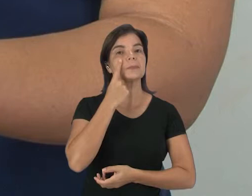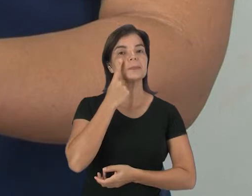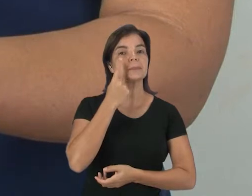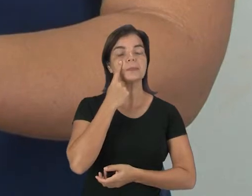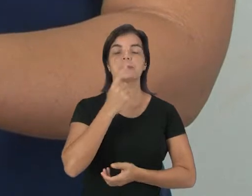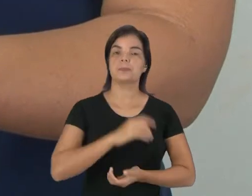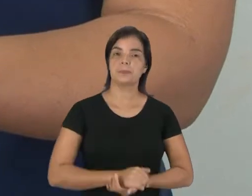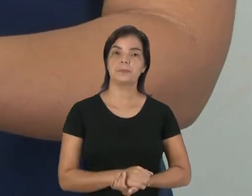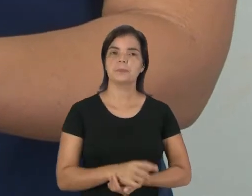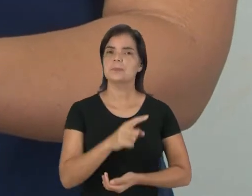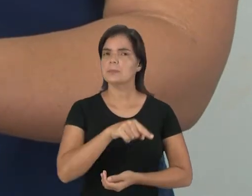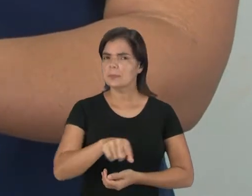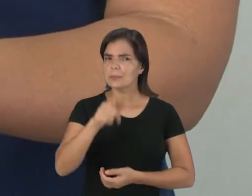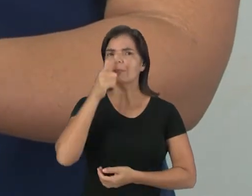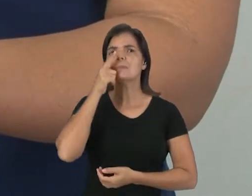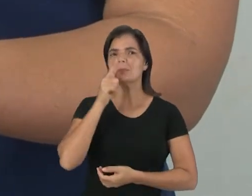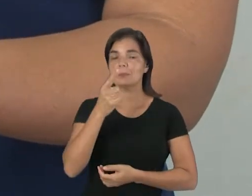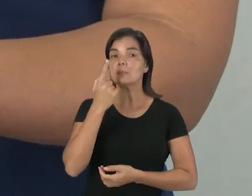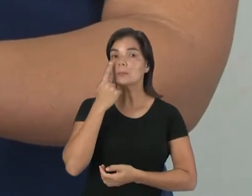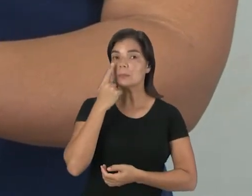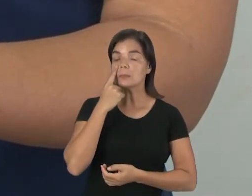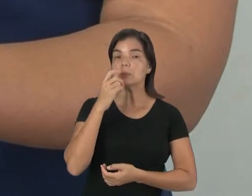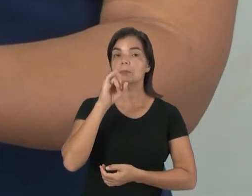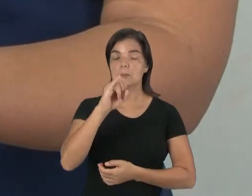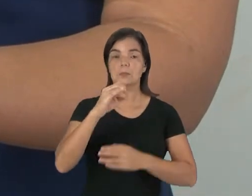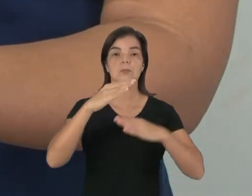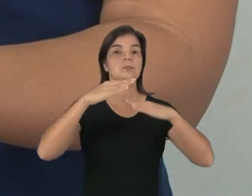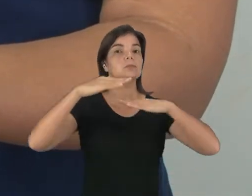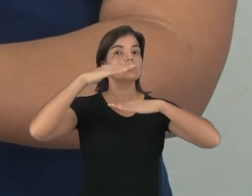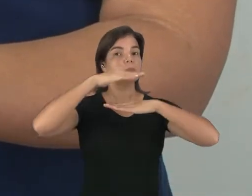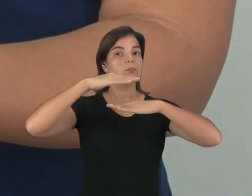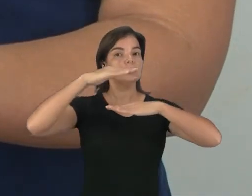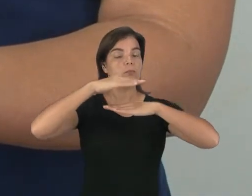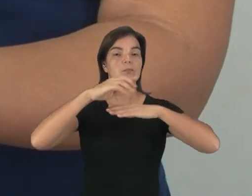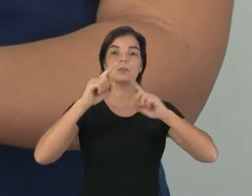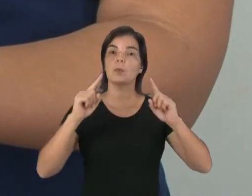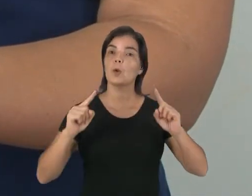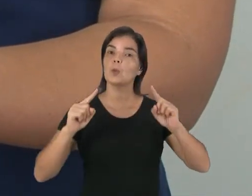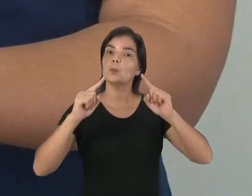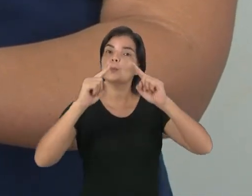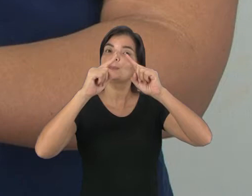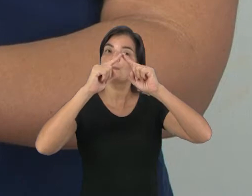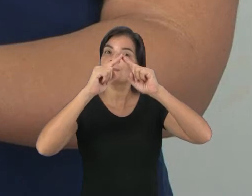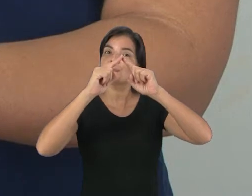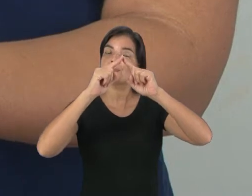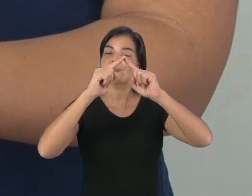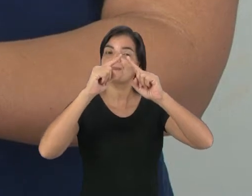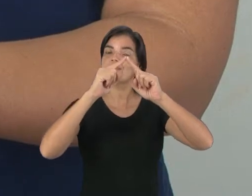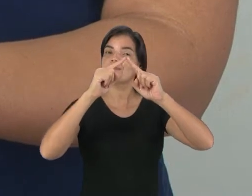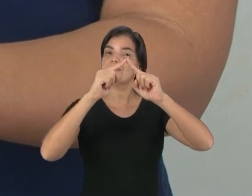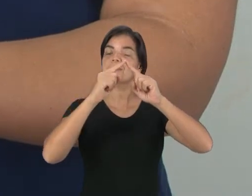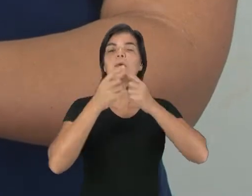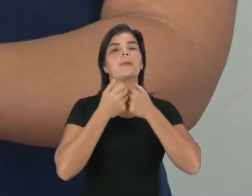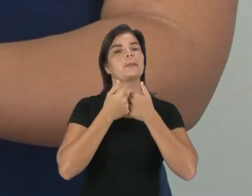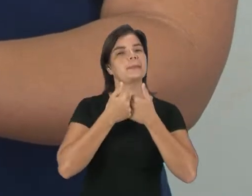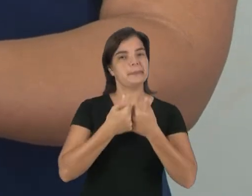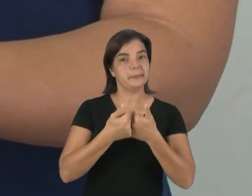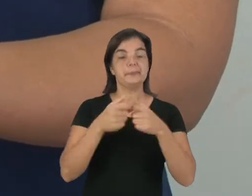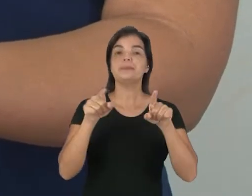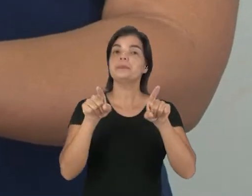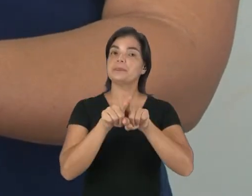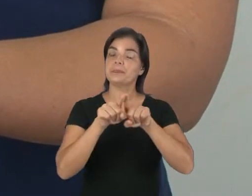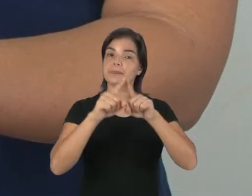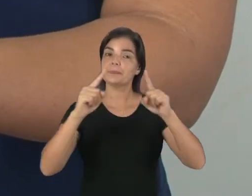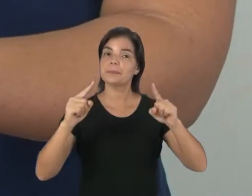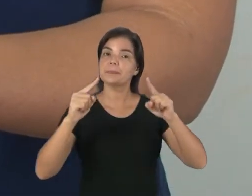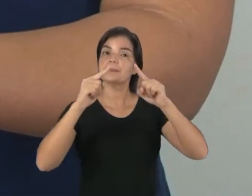só. Vocês conseguem verificar que aqui em cima nós temos uma pontinha, não é mesmo? Muito bem,